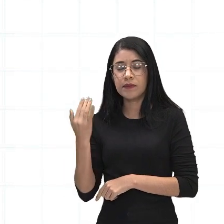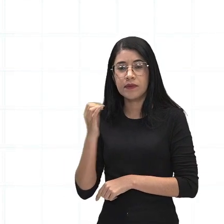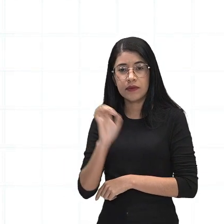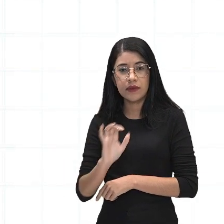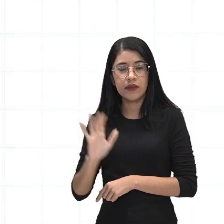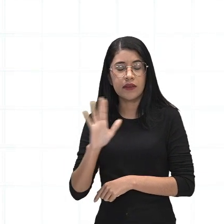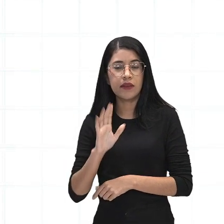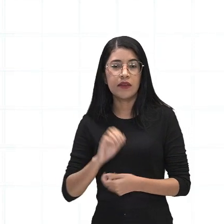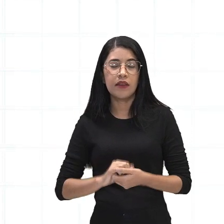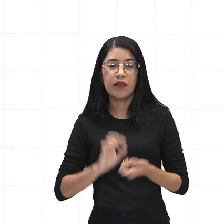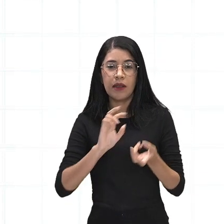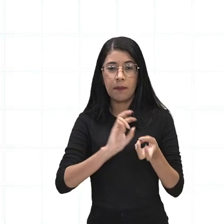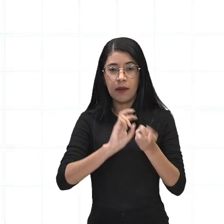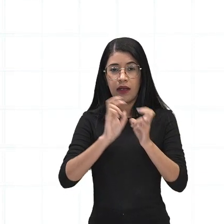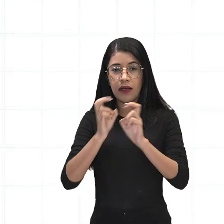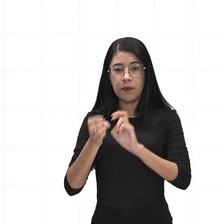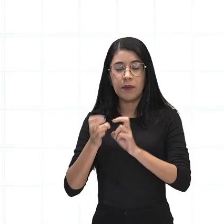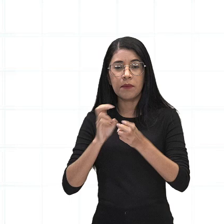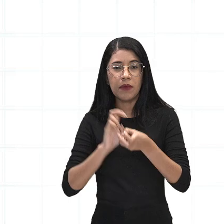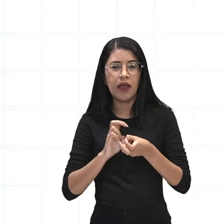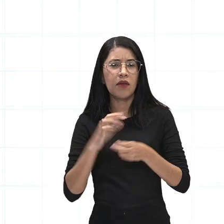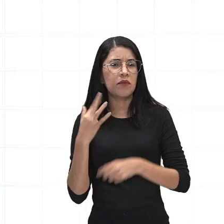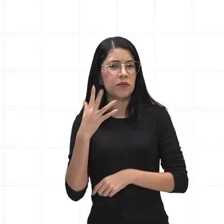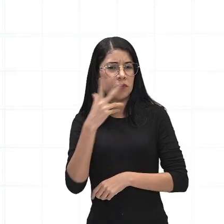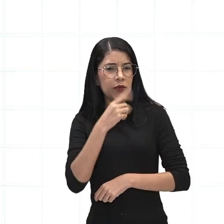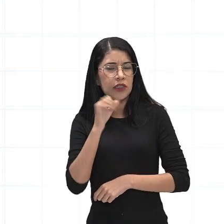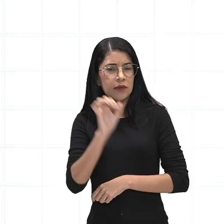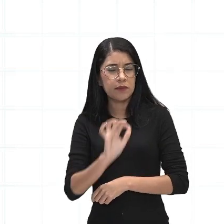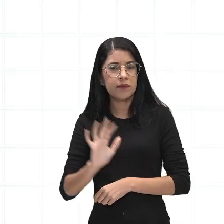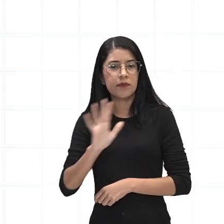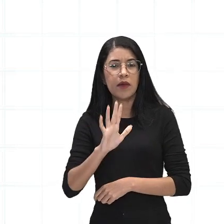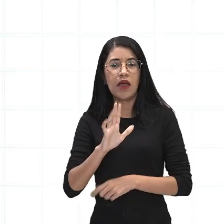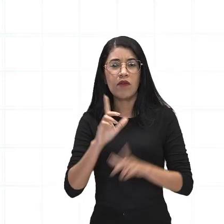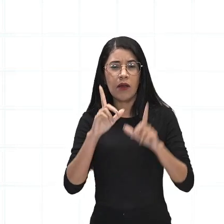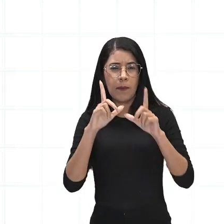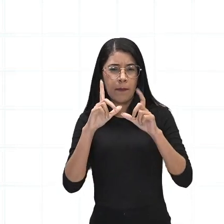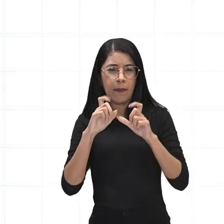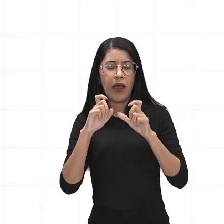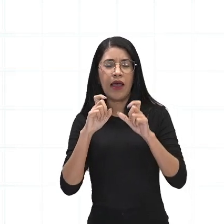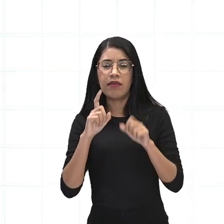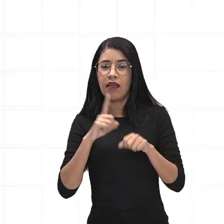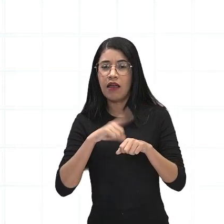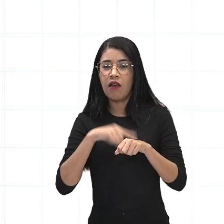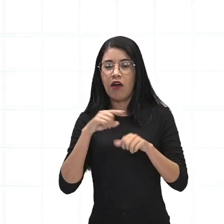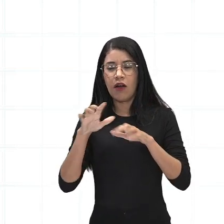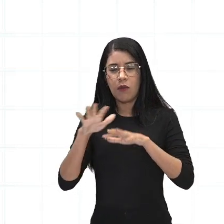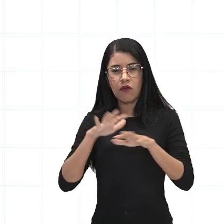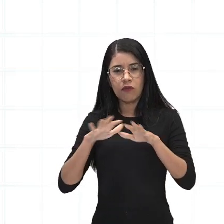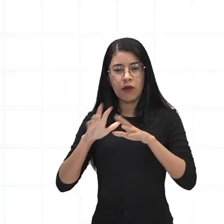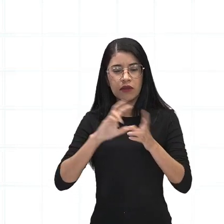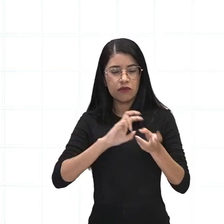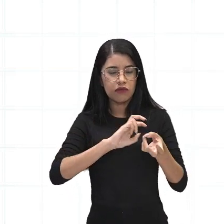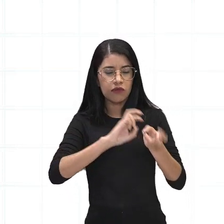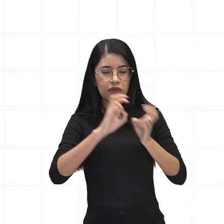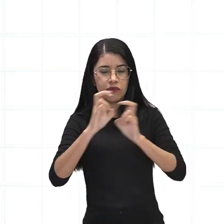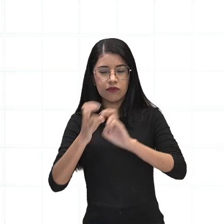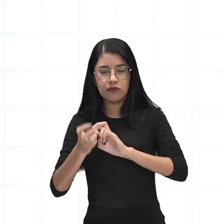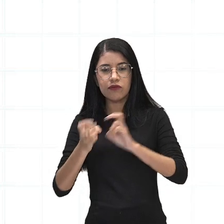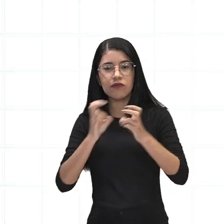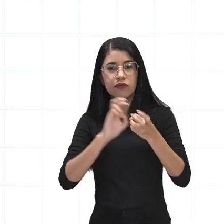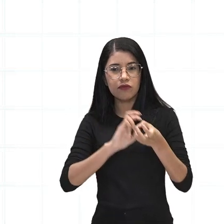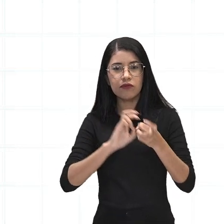capoeira, uma imagem muito bonita. Foi captado o movimento, na hora desse movimento desses dois